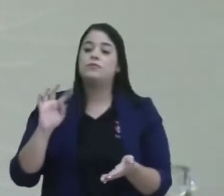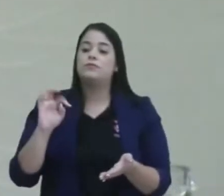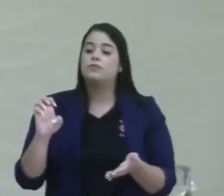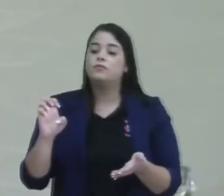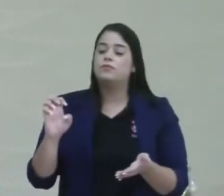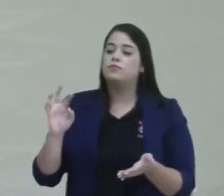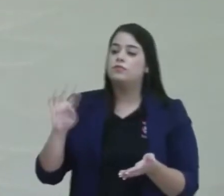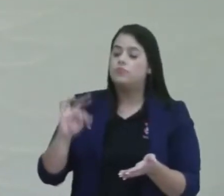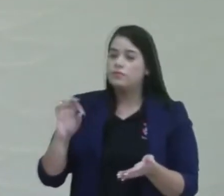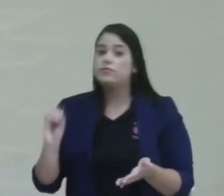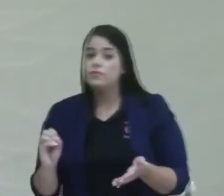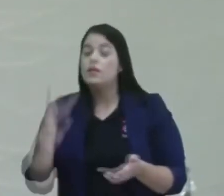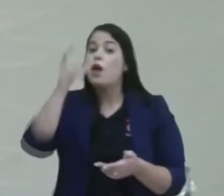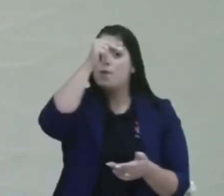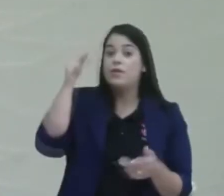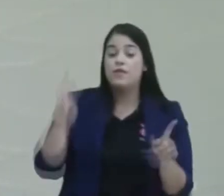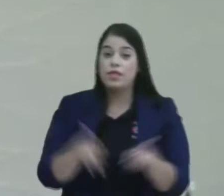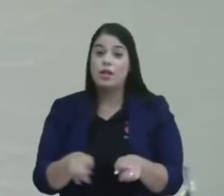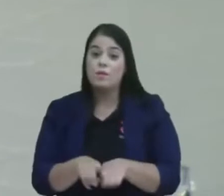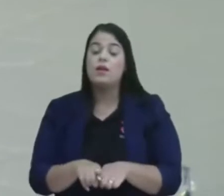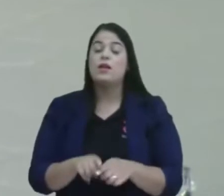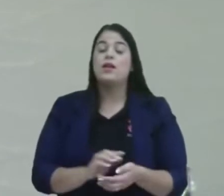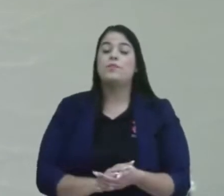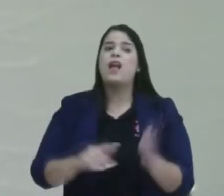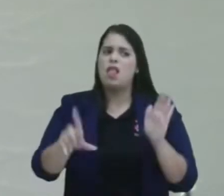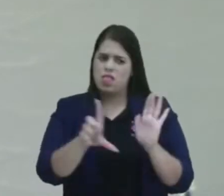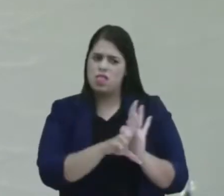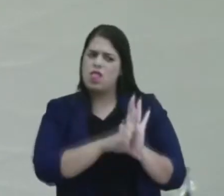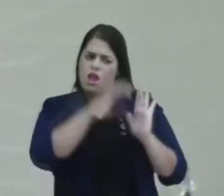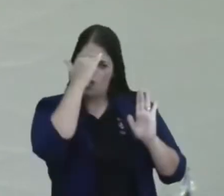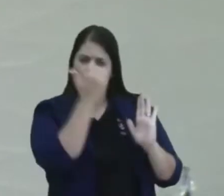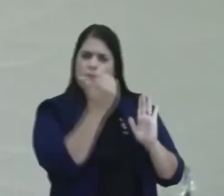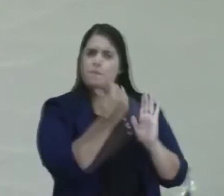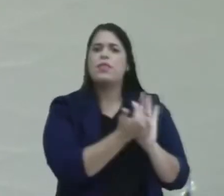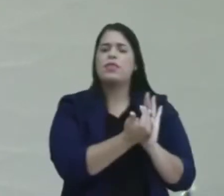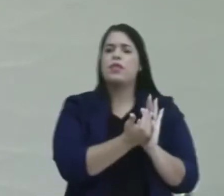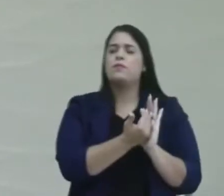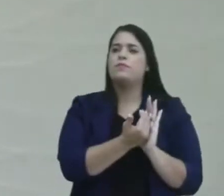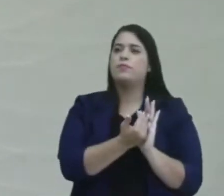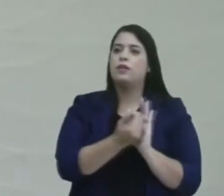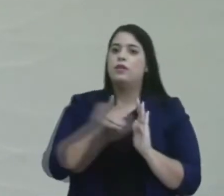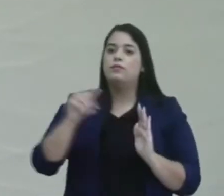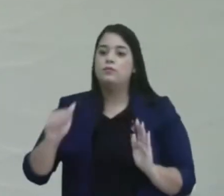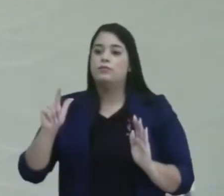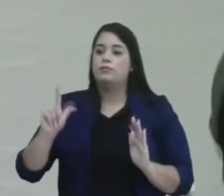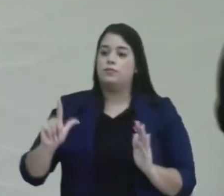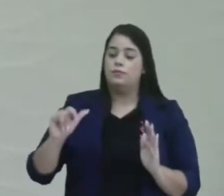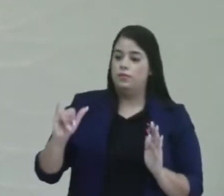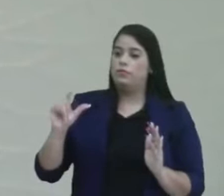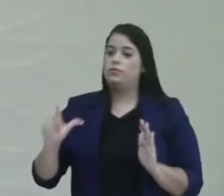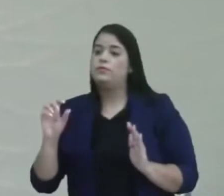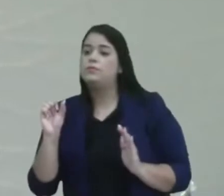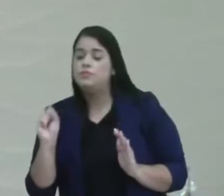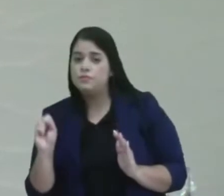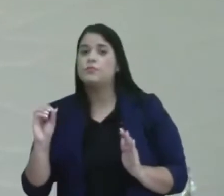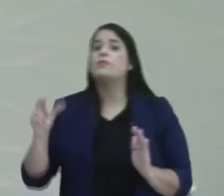também, por fazer cumprir a lei Ailson Campos, que é uma lei, né, criada por